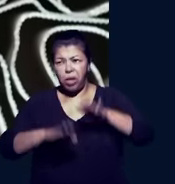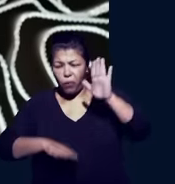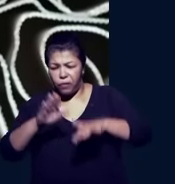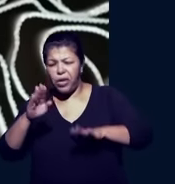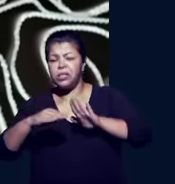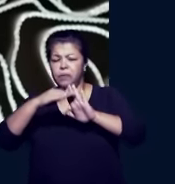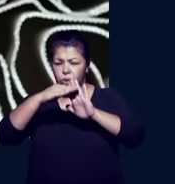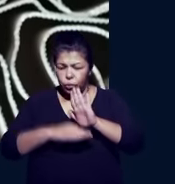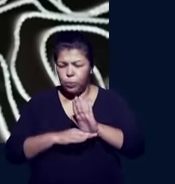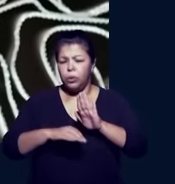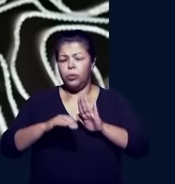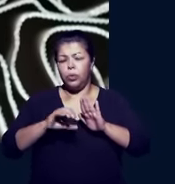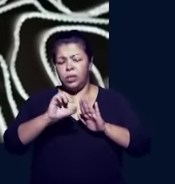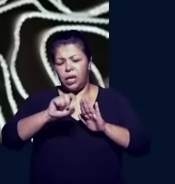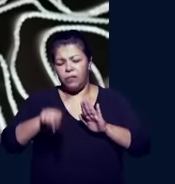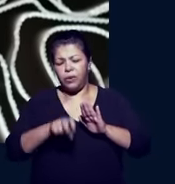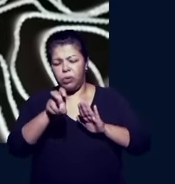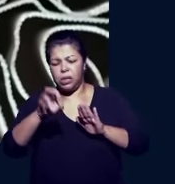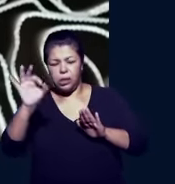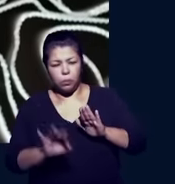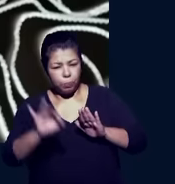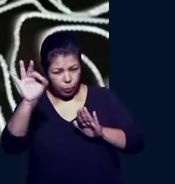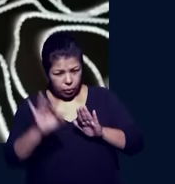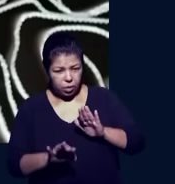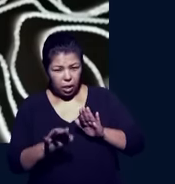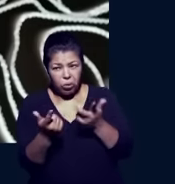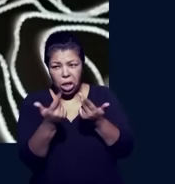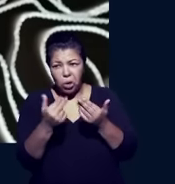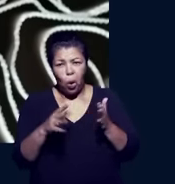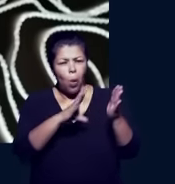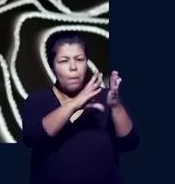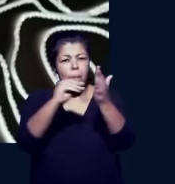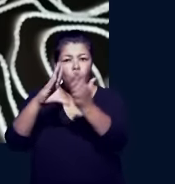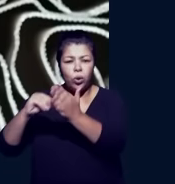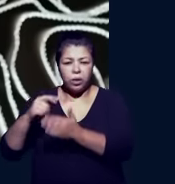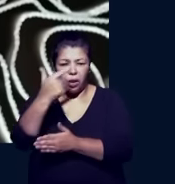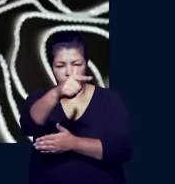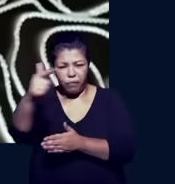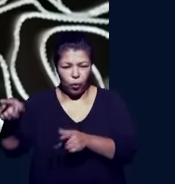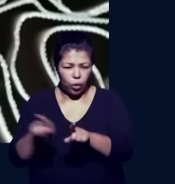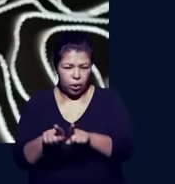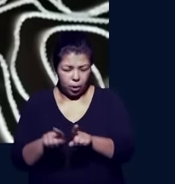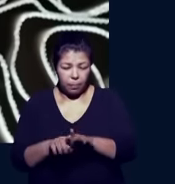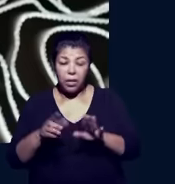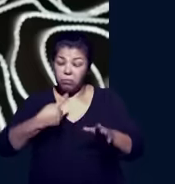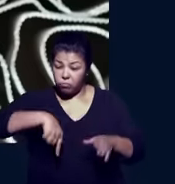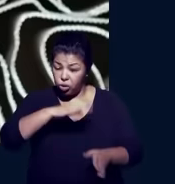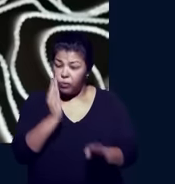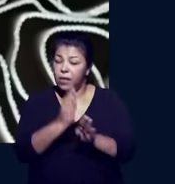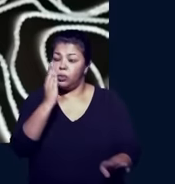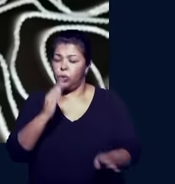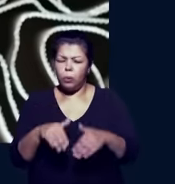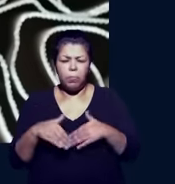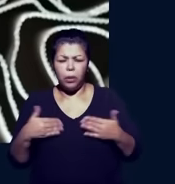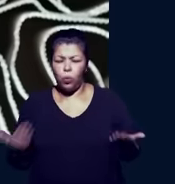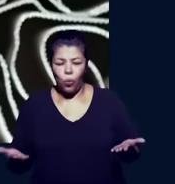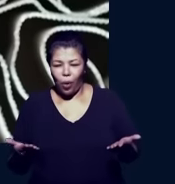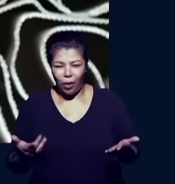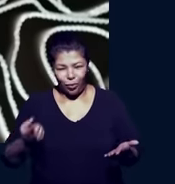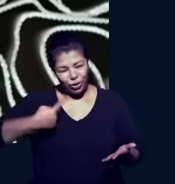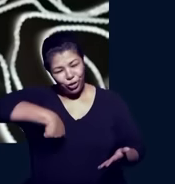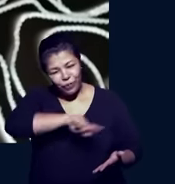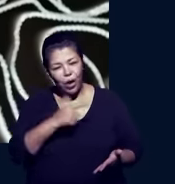sinalizado pelo banco central de certo modo pelos próprios mercados e a gente vai descobrir até onde a gente pode chegar a partir do que a gente tá